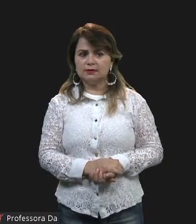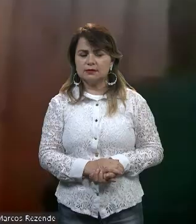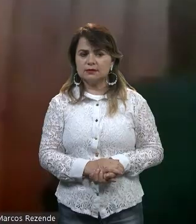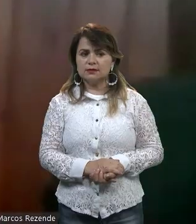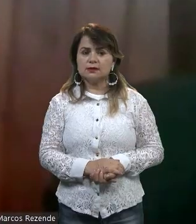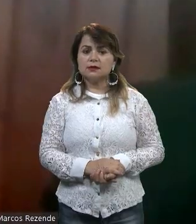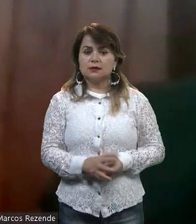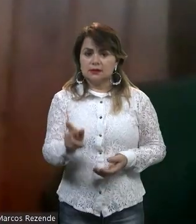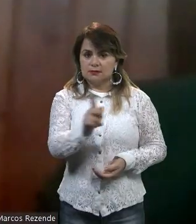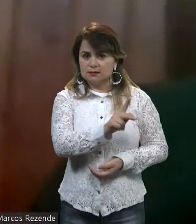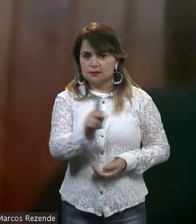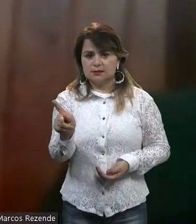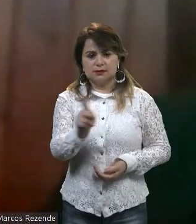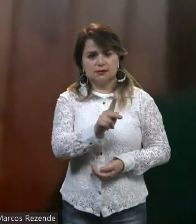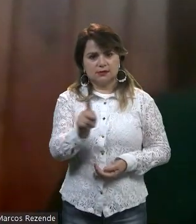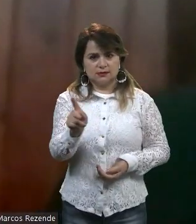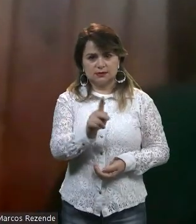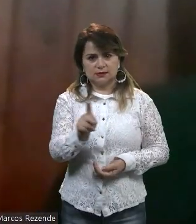A presidência gostaria